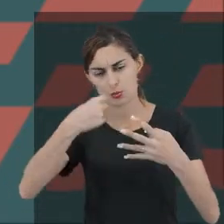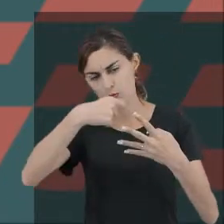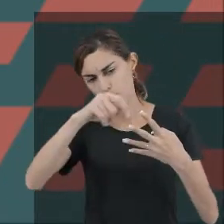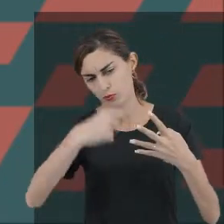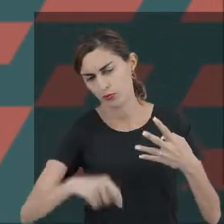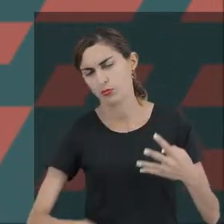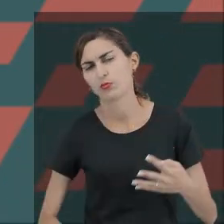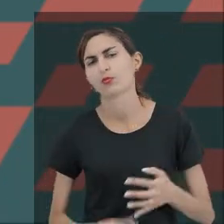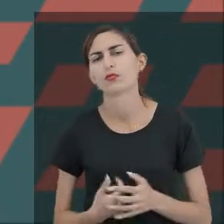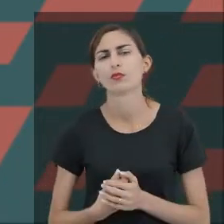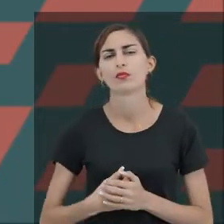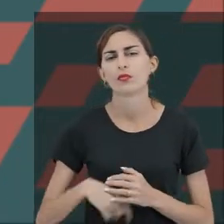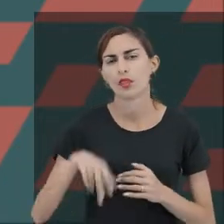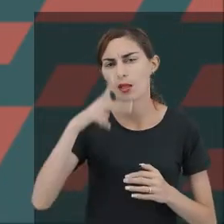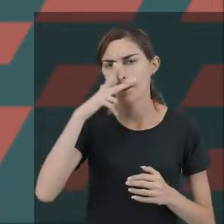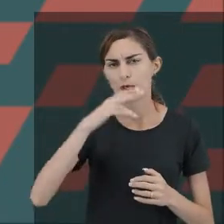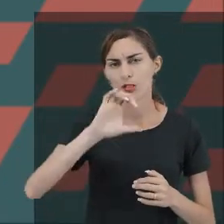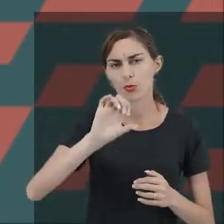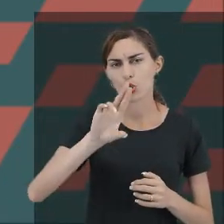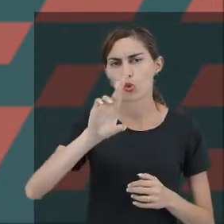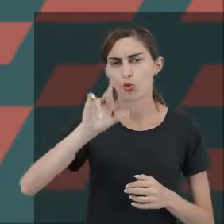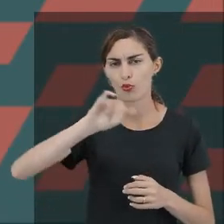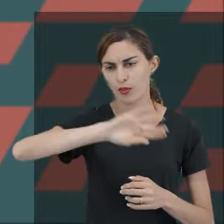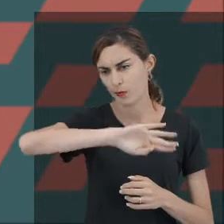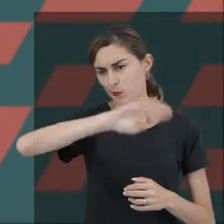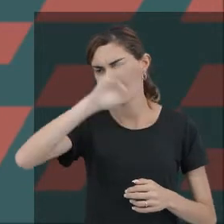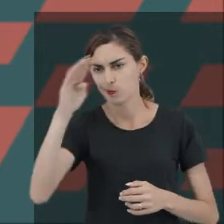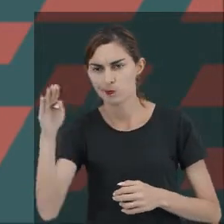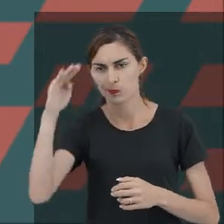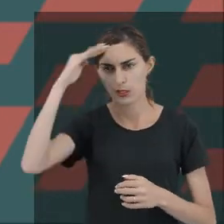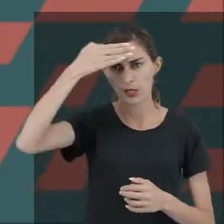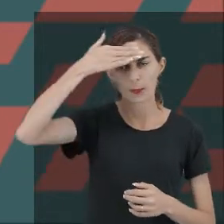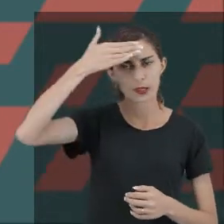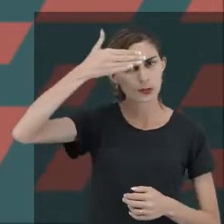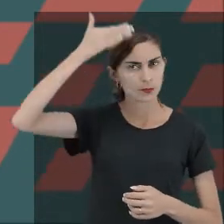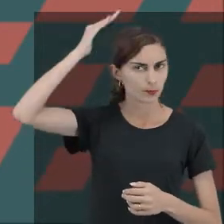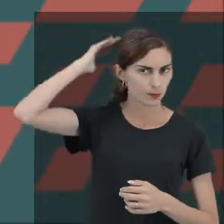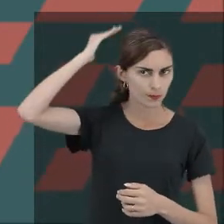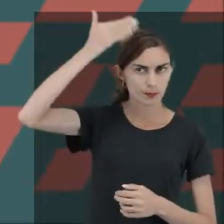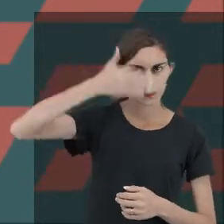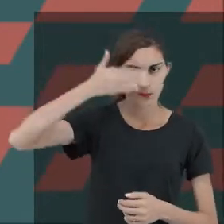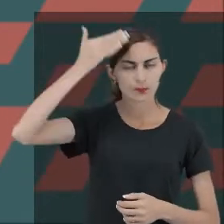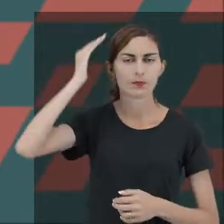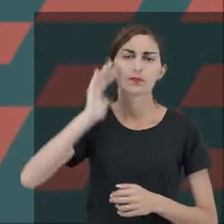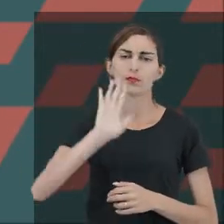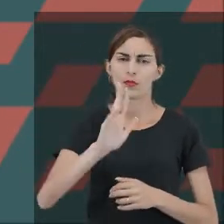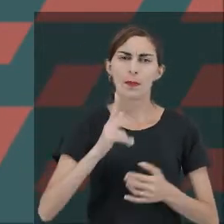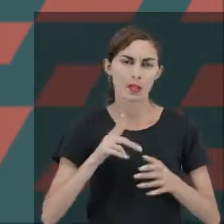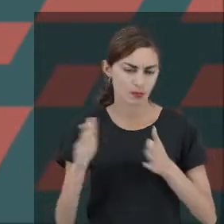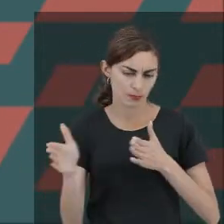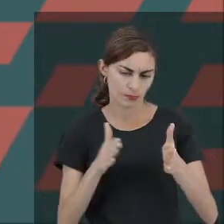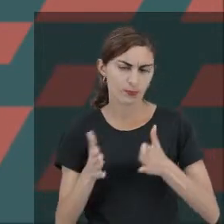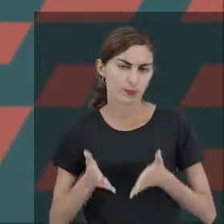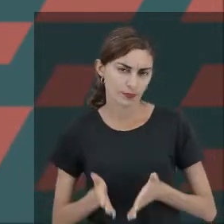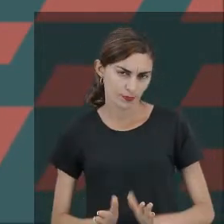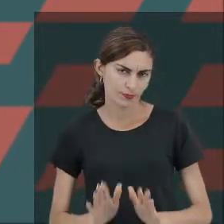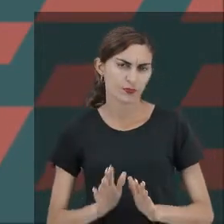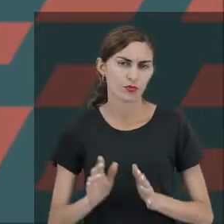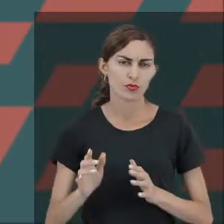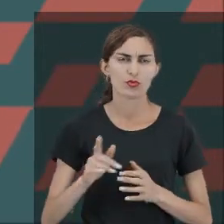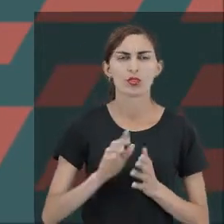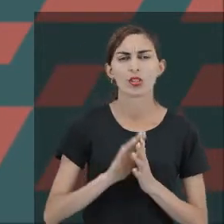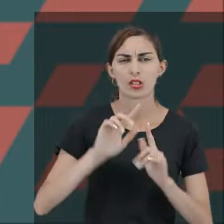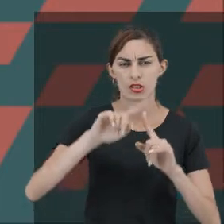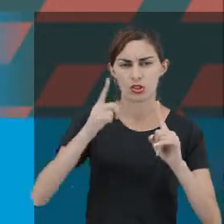dela. Nesse caso, é a mesma curva, o mesmo período gestacional, só que para